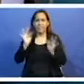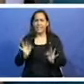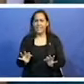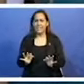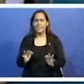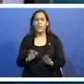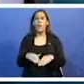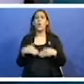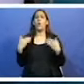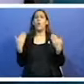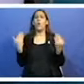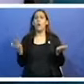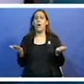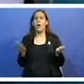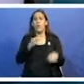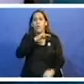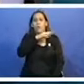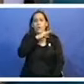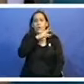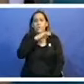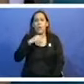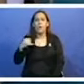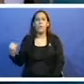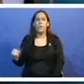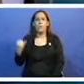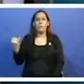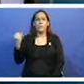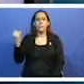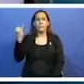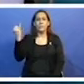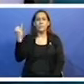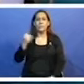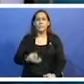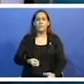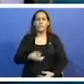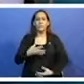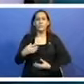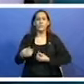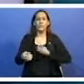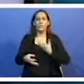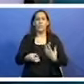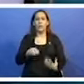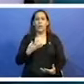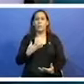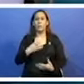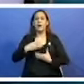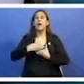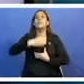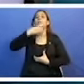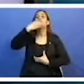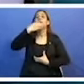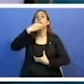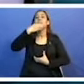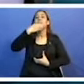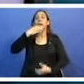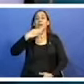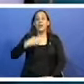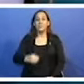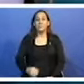Qual será o animal principal desse poema? Qual que você falou? A girafa? É,